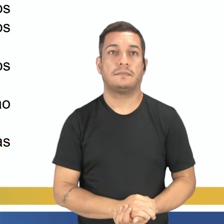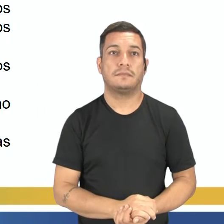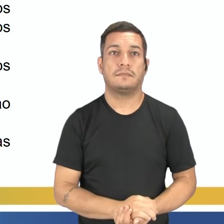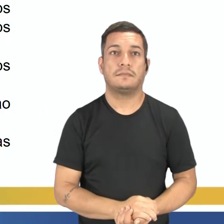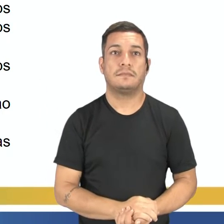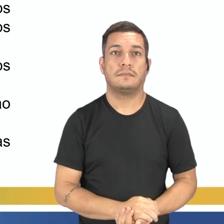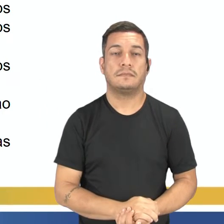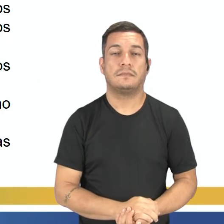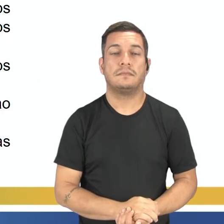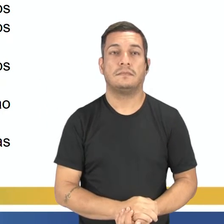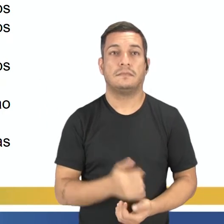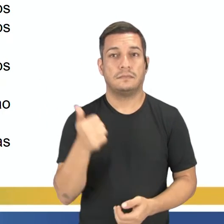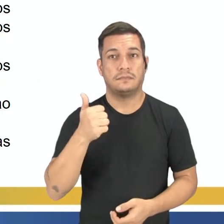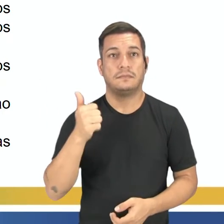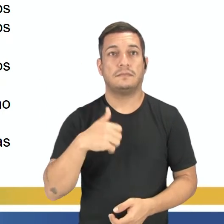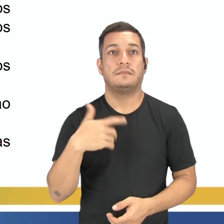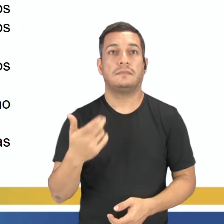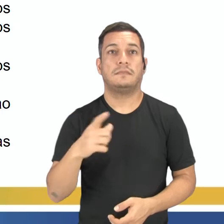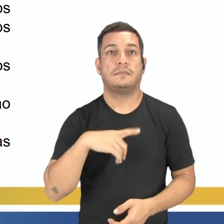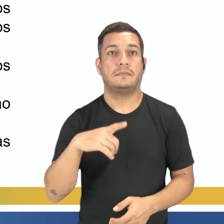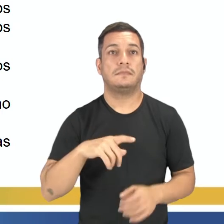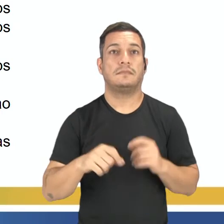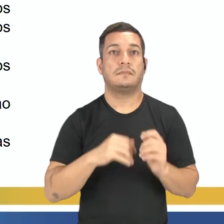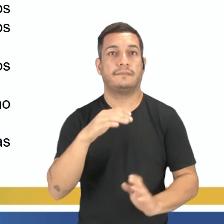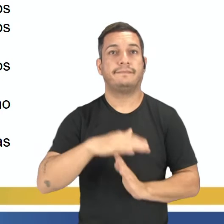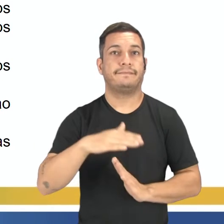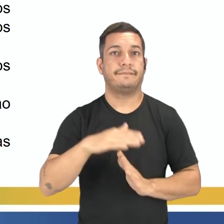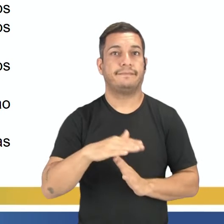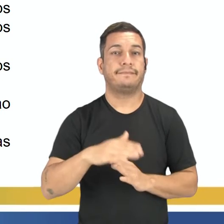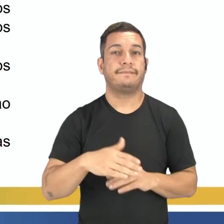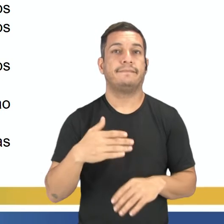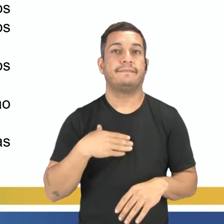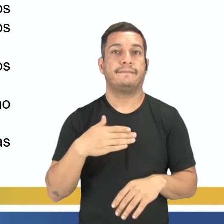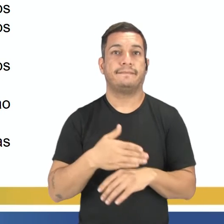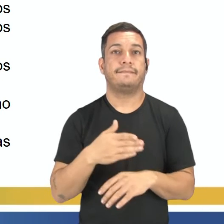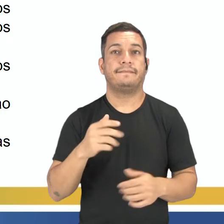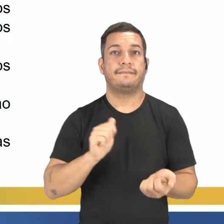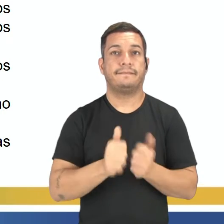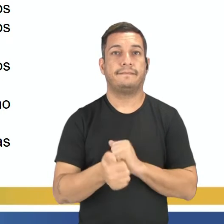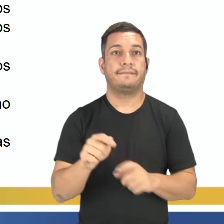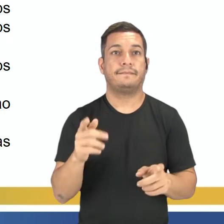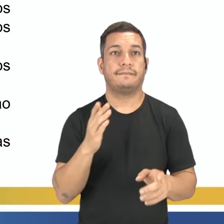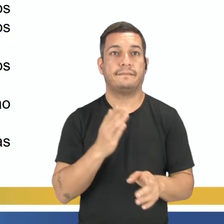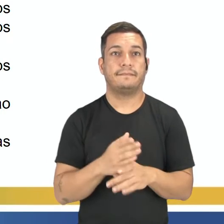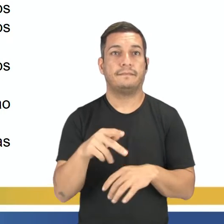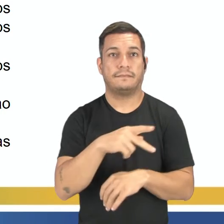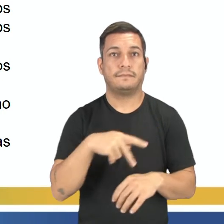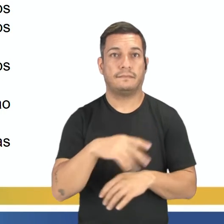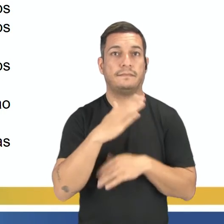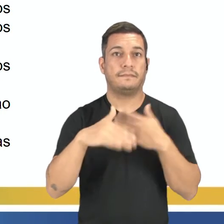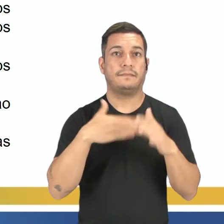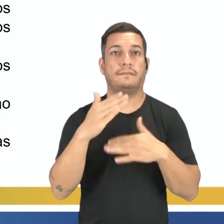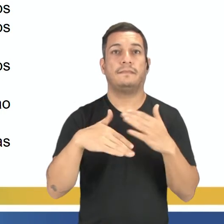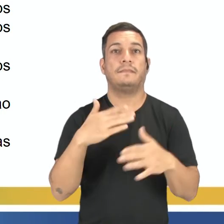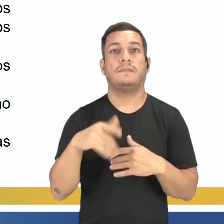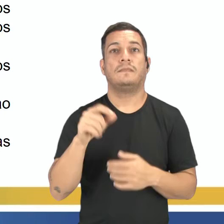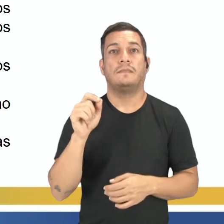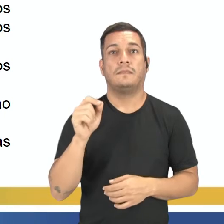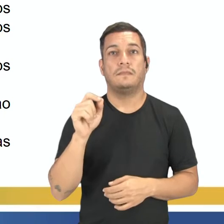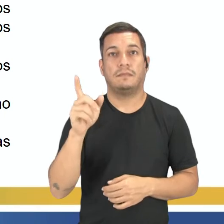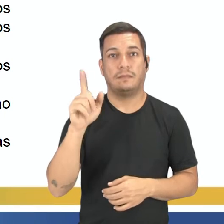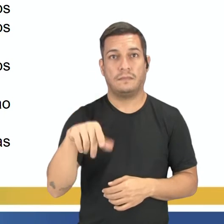ok? Bom, primeiro, há uma grande limitação de acesso ao fenômeno esportivo por parte dos países em desenvolvimento,